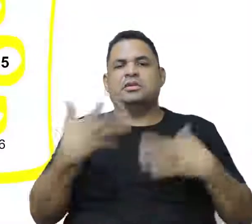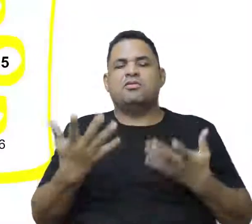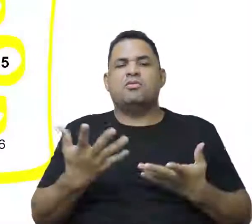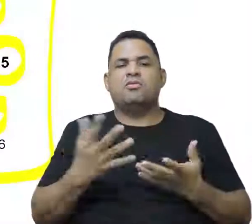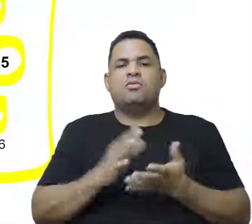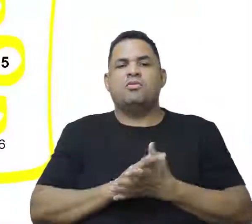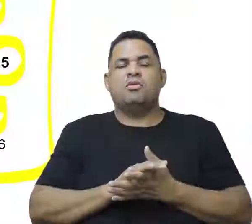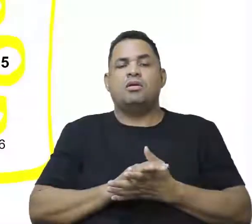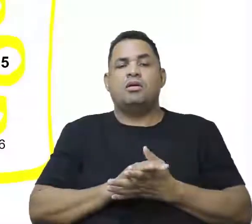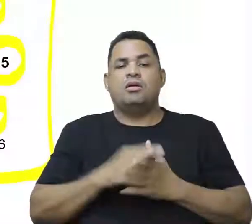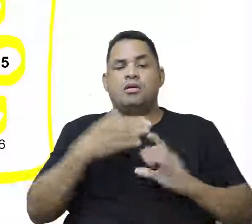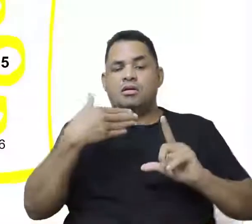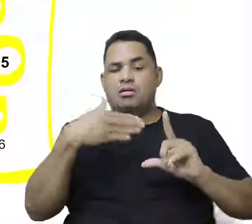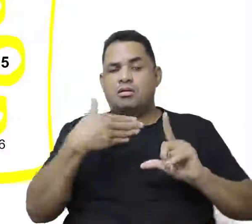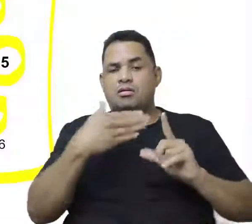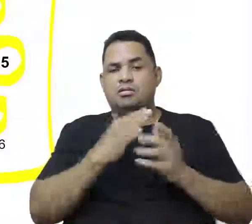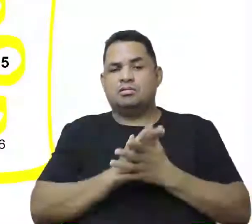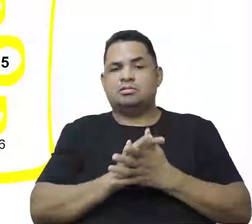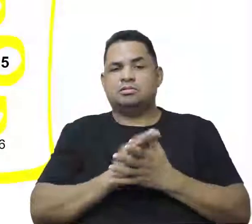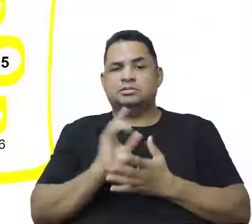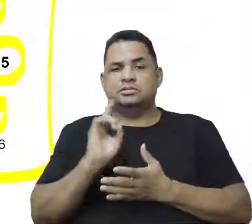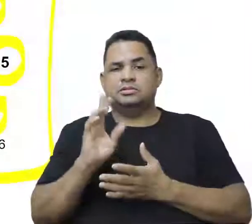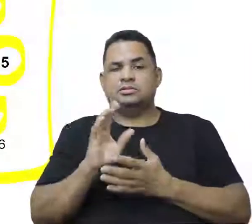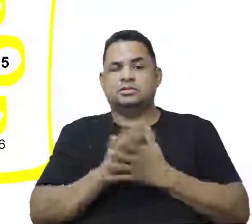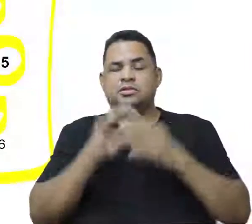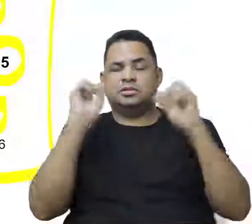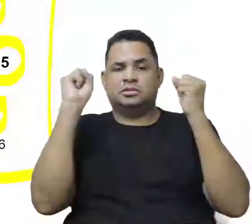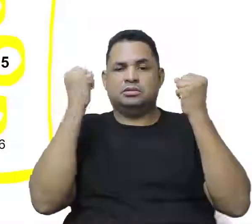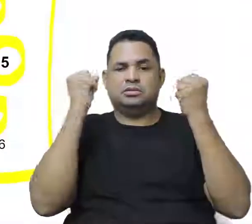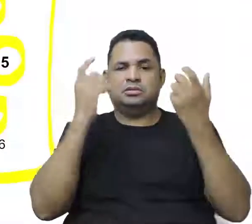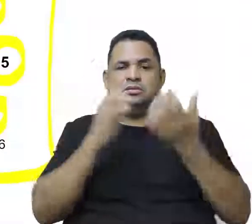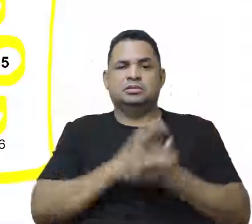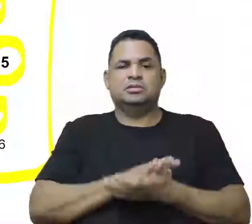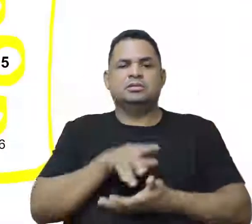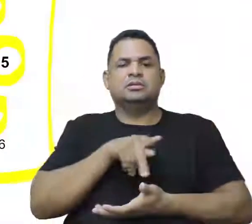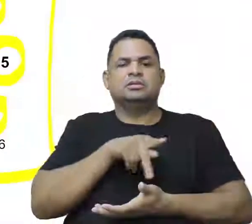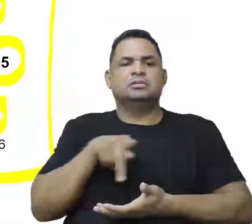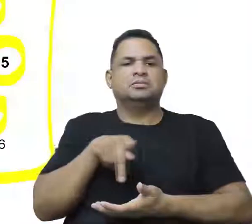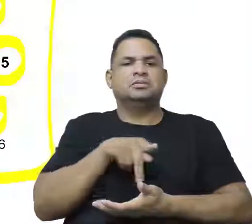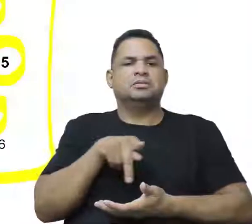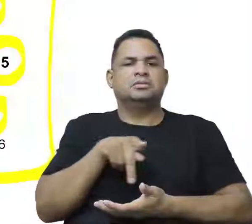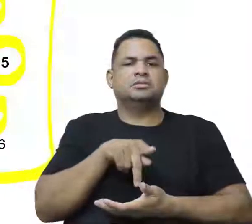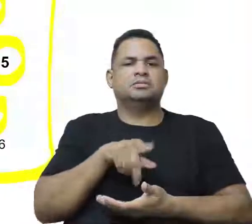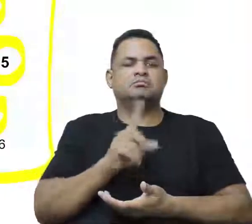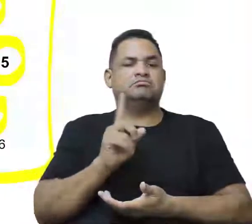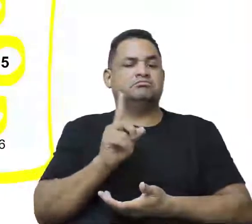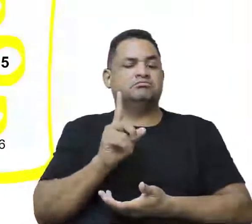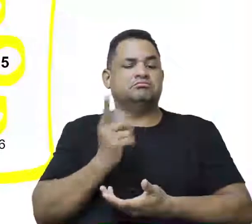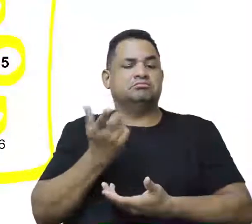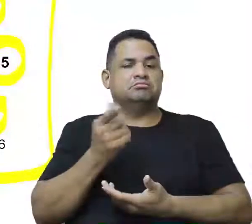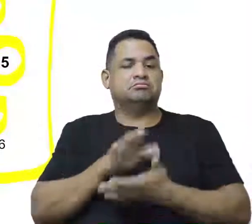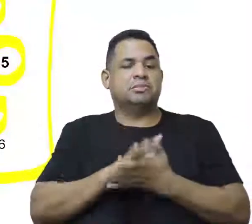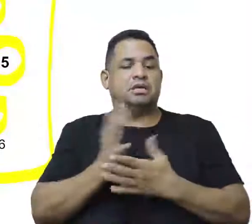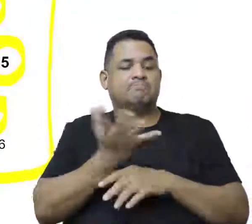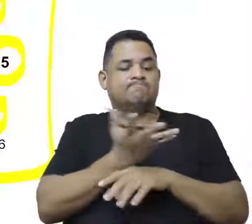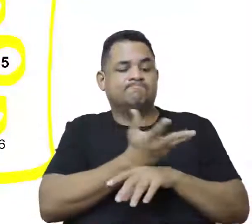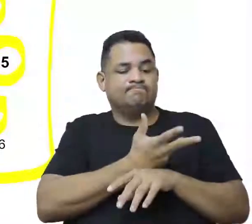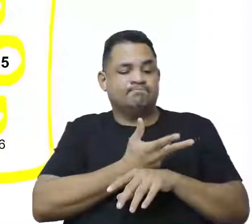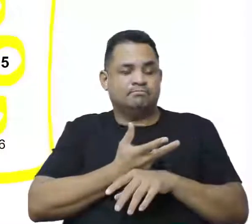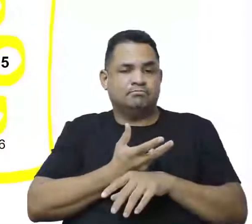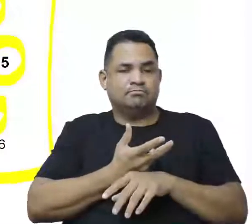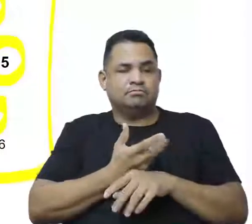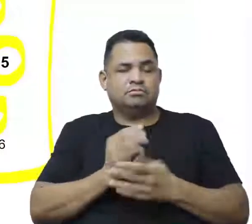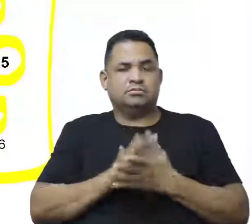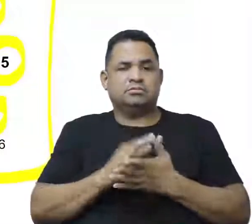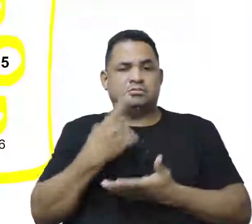slide aí? É que essas questões são só de educação física. Professora Elisângela, professora Íris não colocou aí as inter.